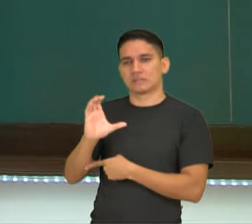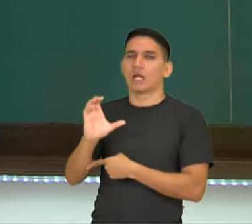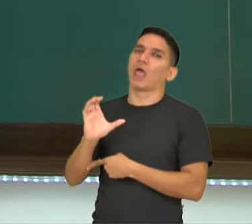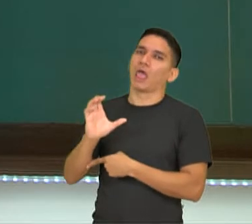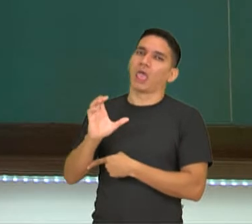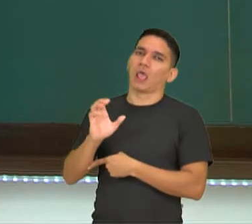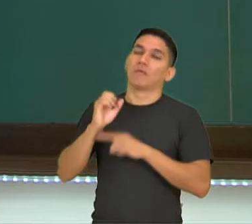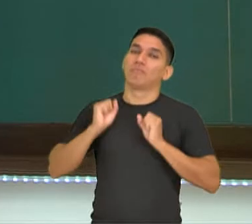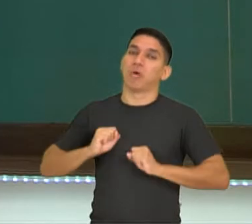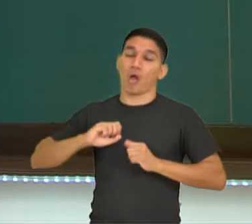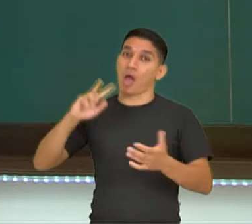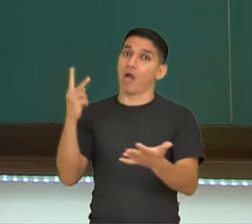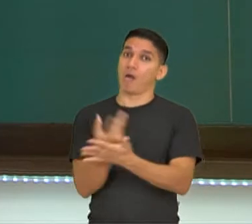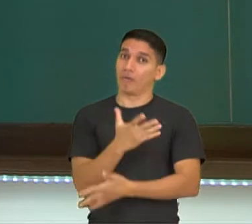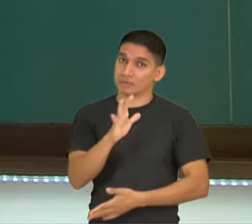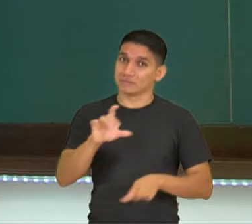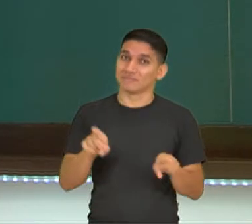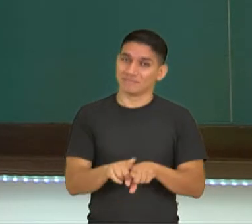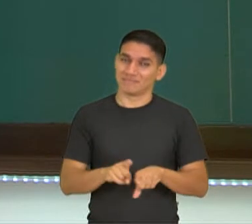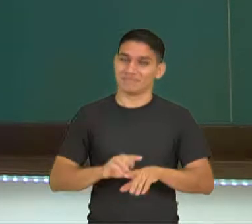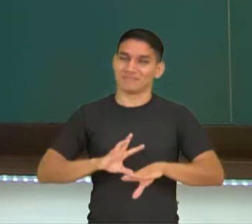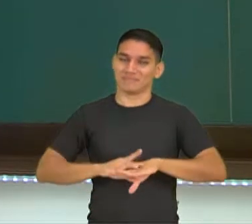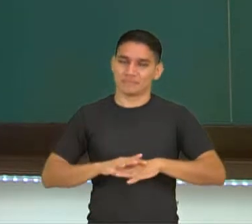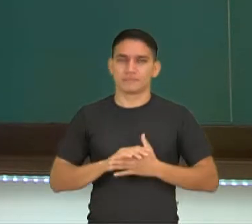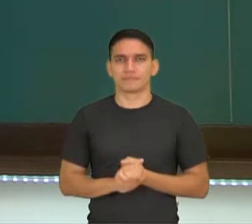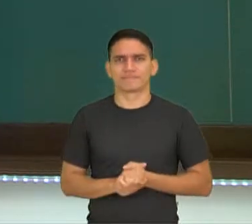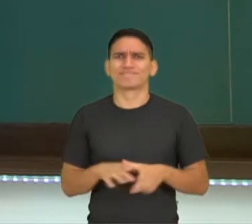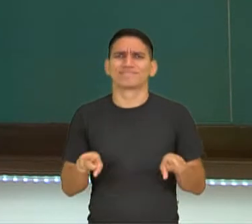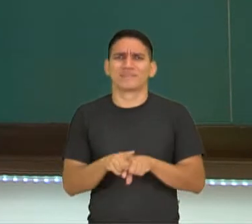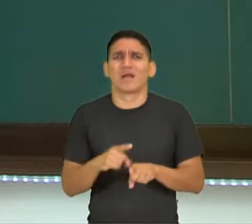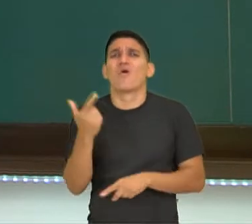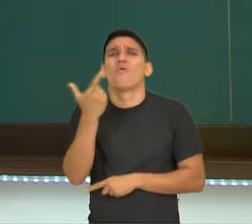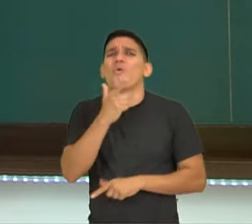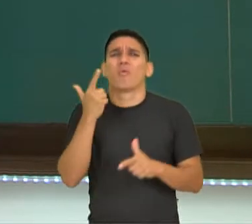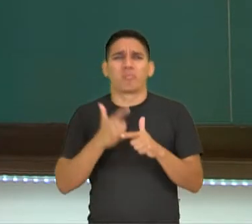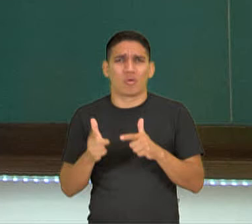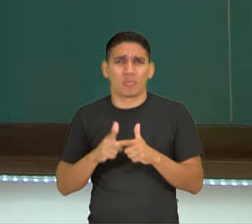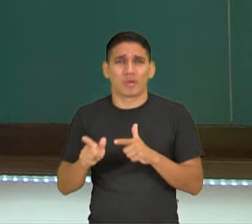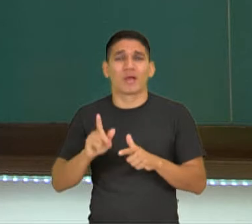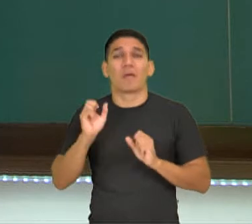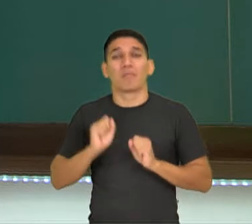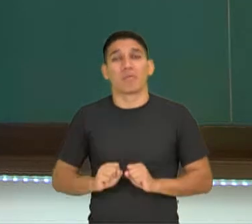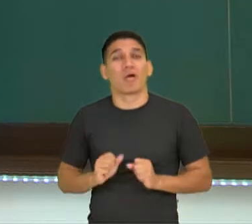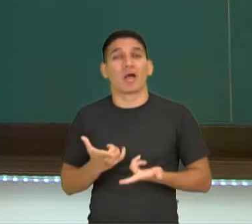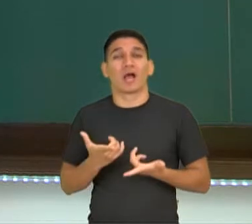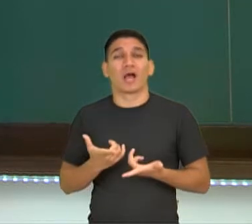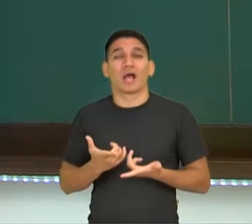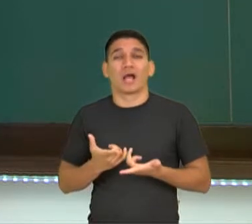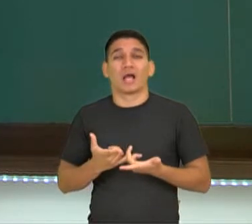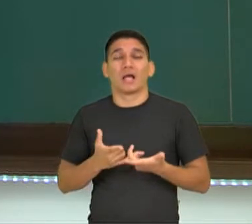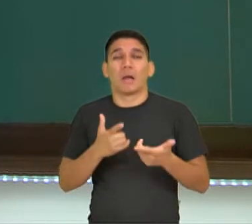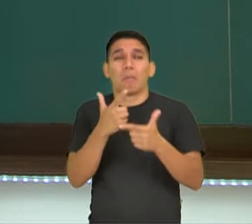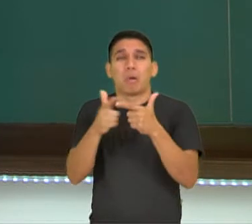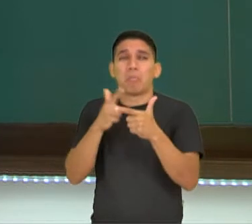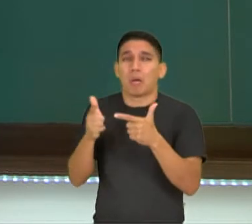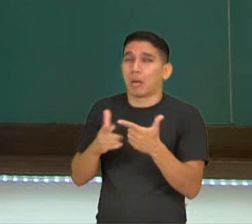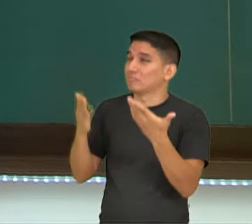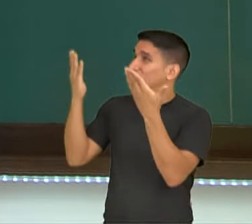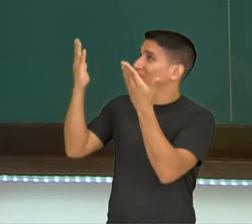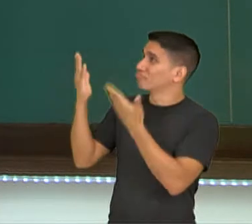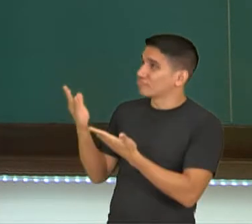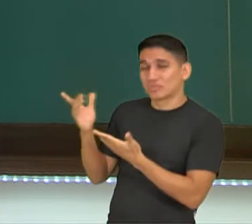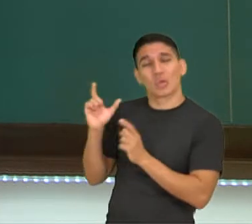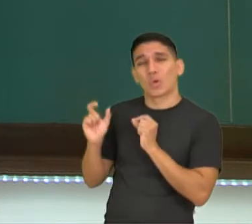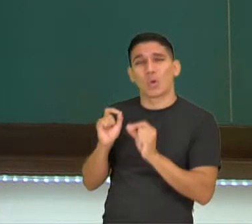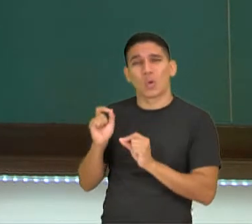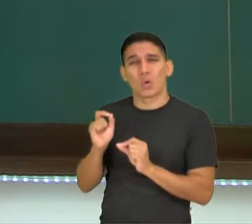grave, né? Além de desenvolver hipertrofia ventricular esquerda e hipertensão arterial sistêmica. Sabe